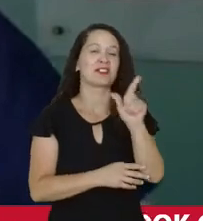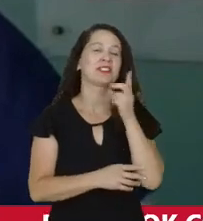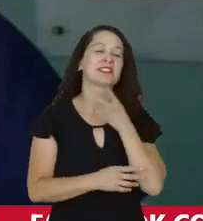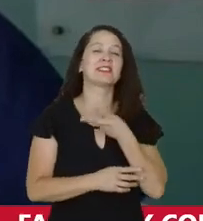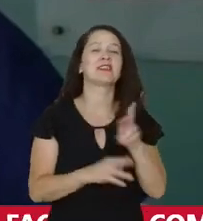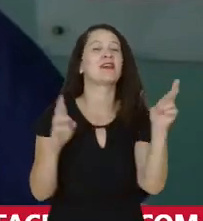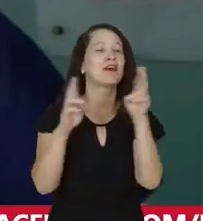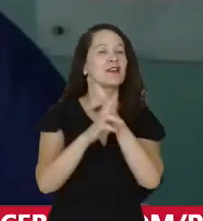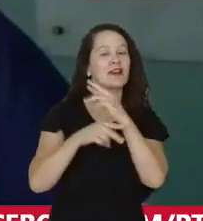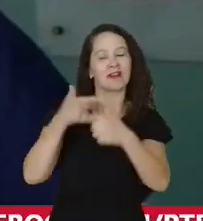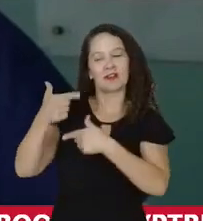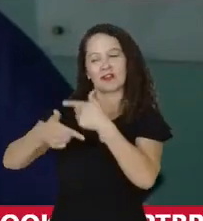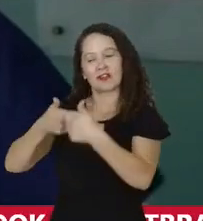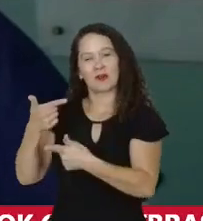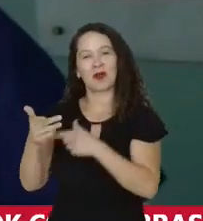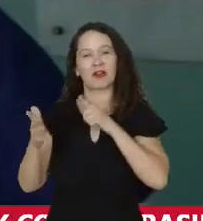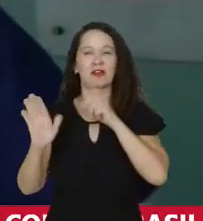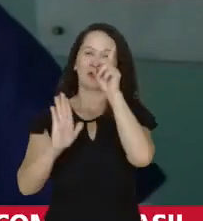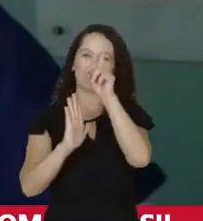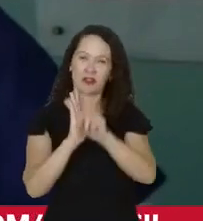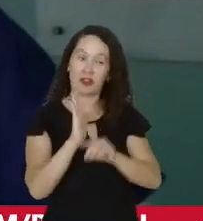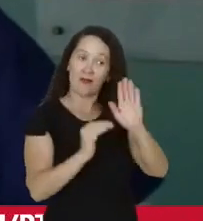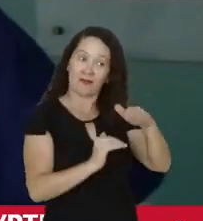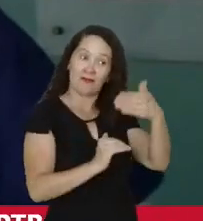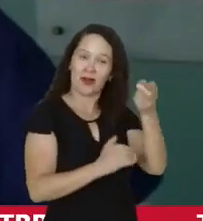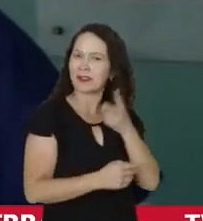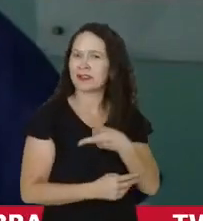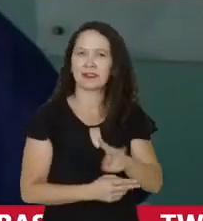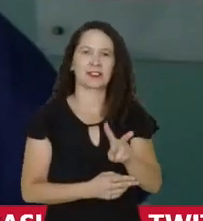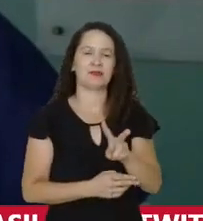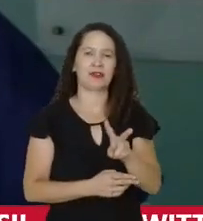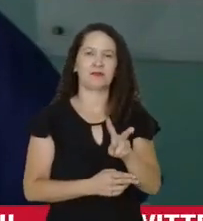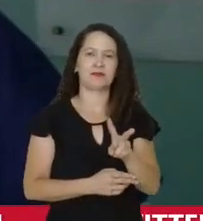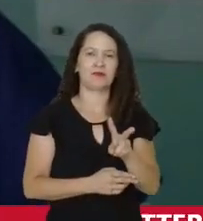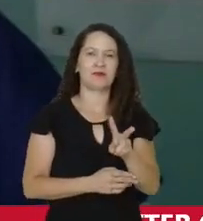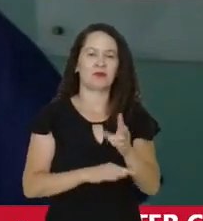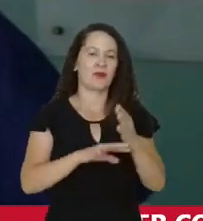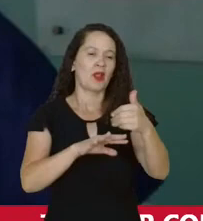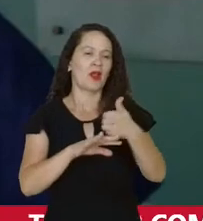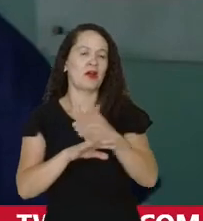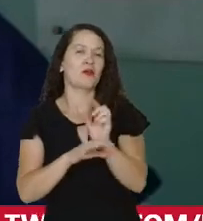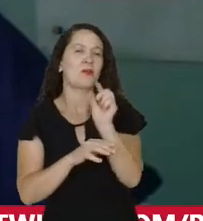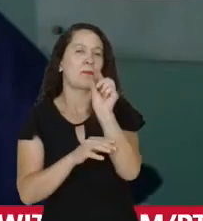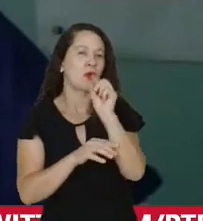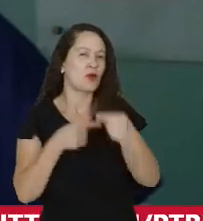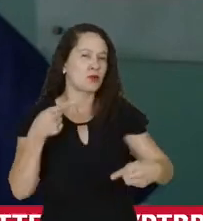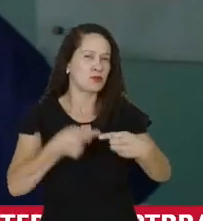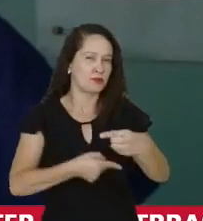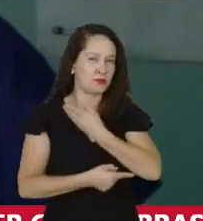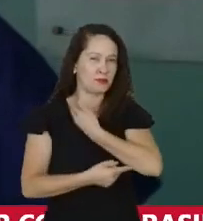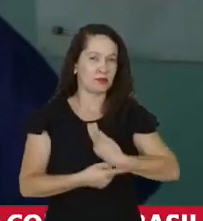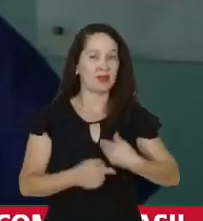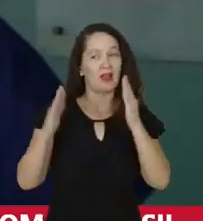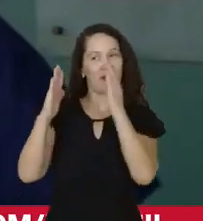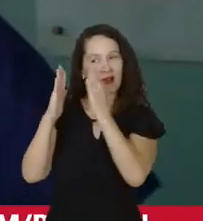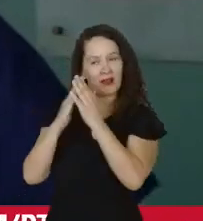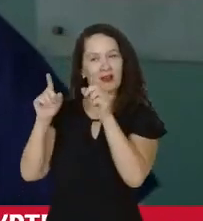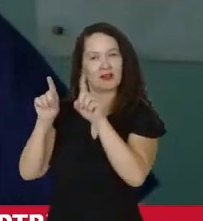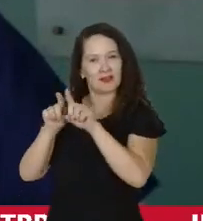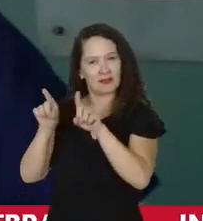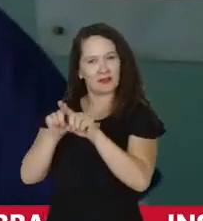das relações de trabalho com direitos, sempre tiveram pouco acesso às políticas públicas, à